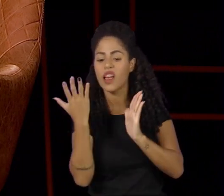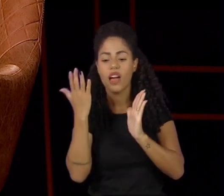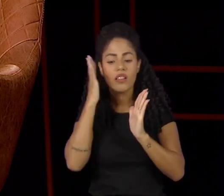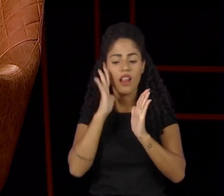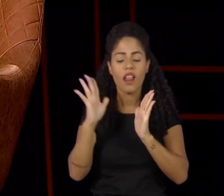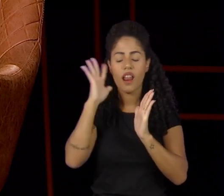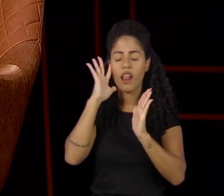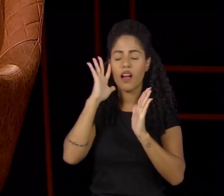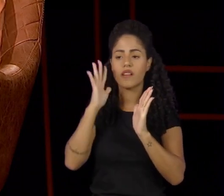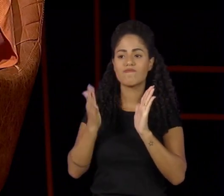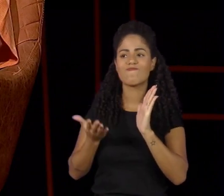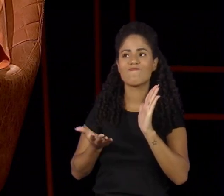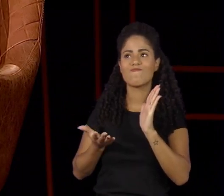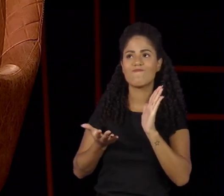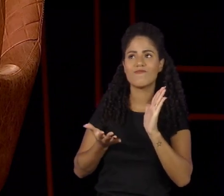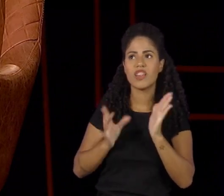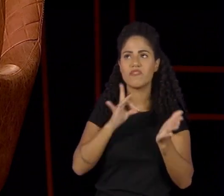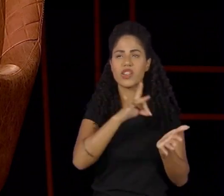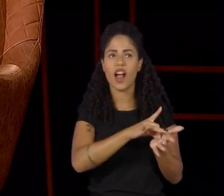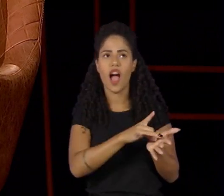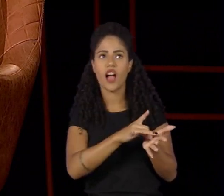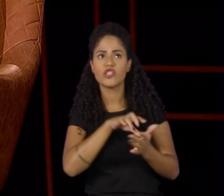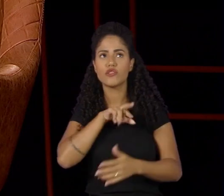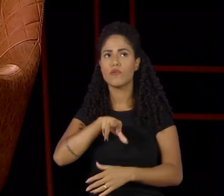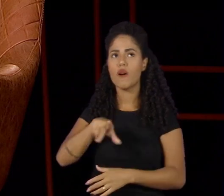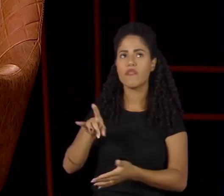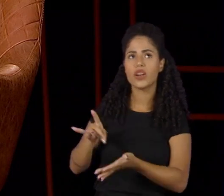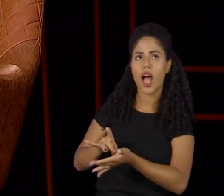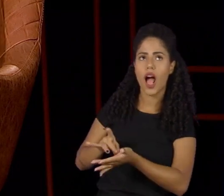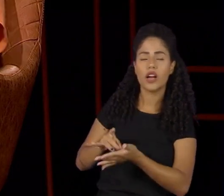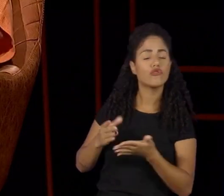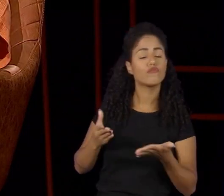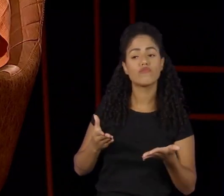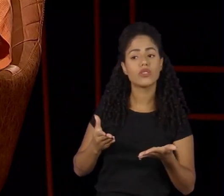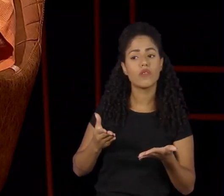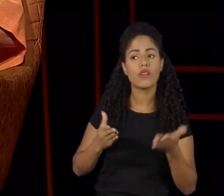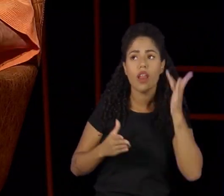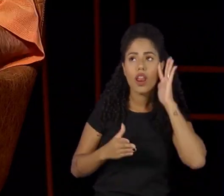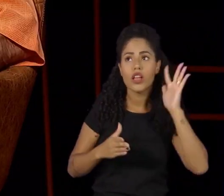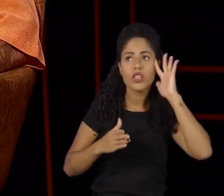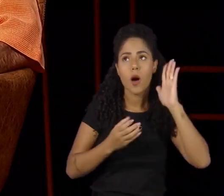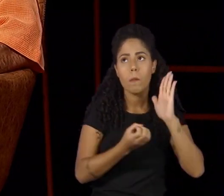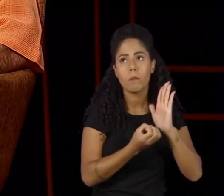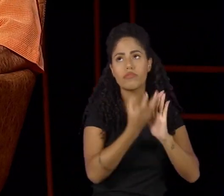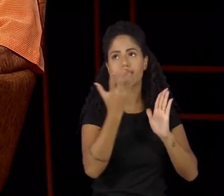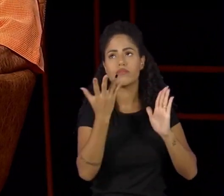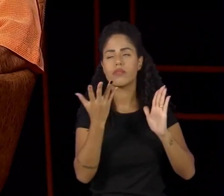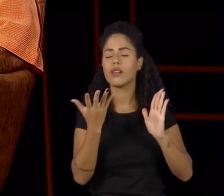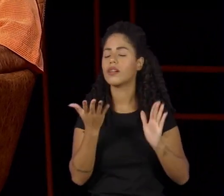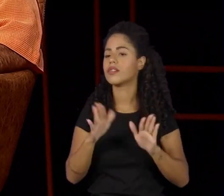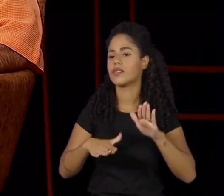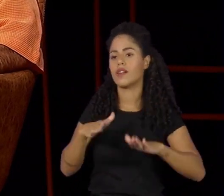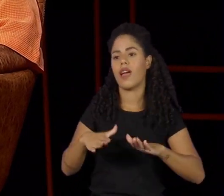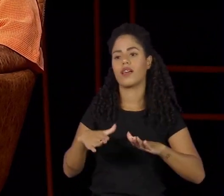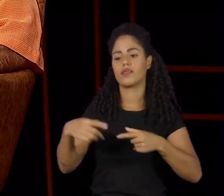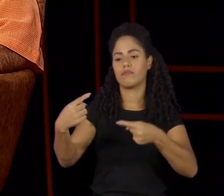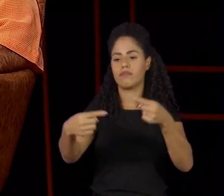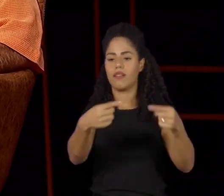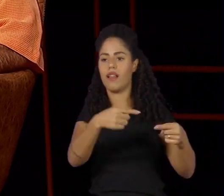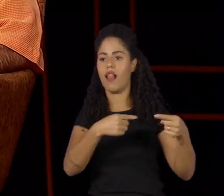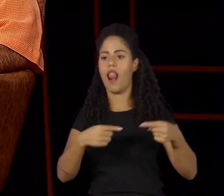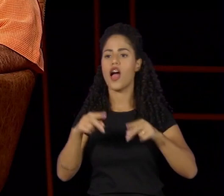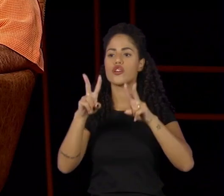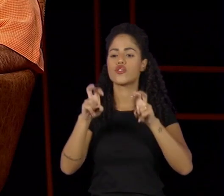Né? Seria ilusão, porque depende. Aí você tem que ver, é um discurso muito grande sobre o que é